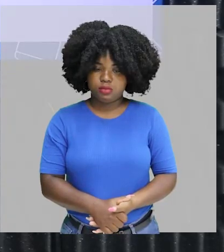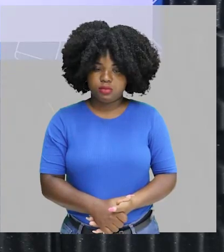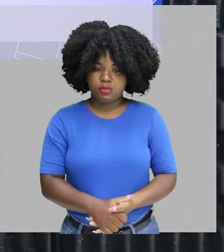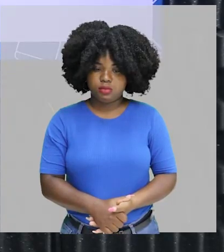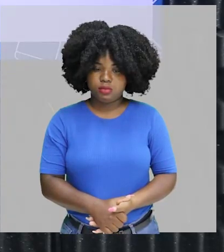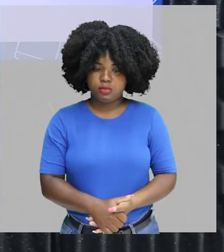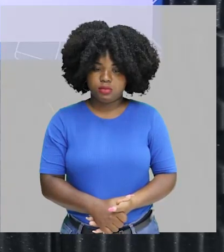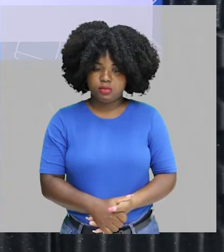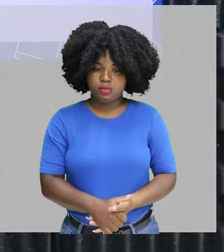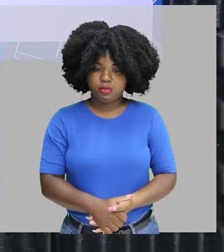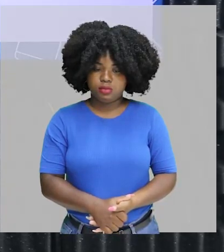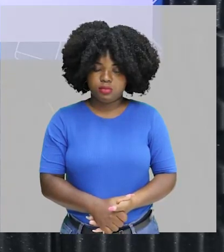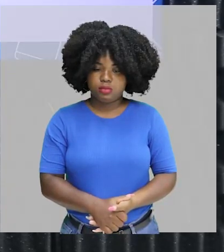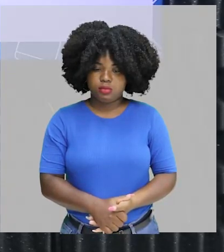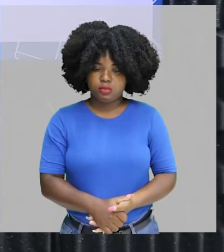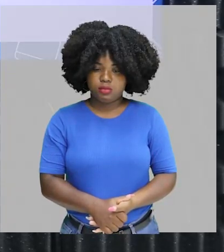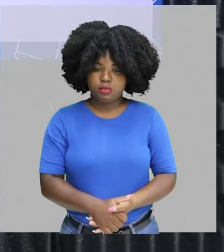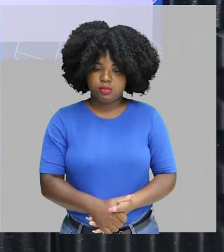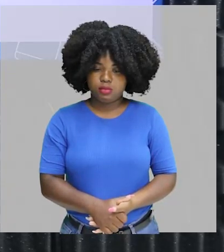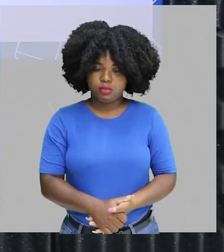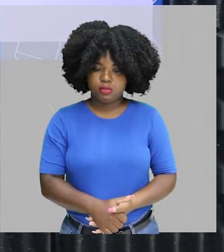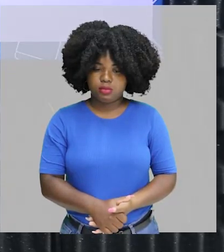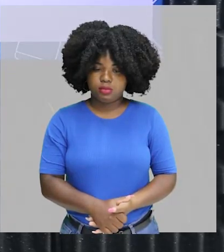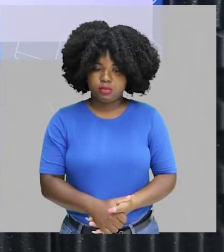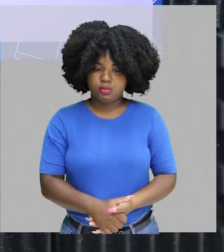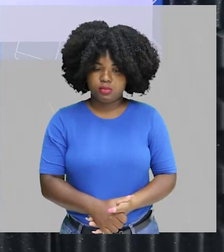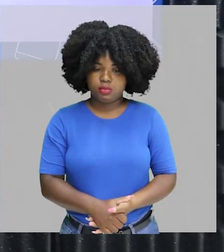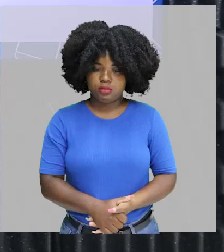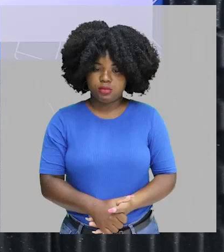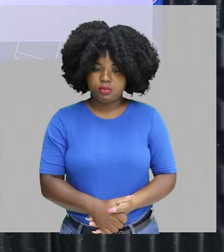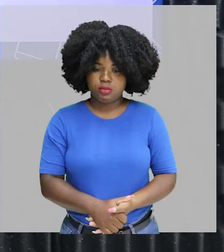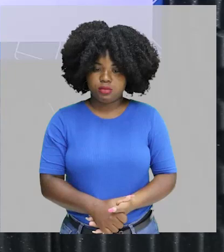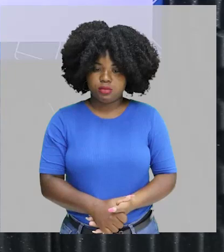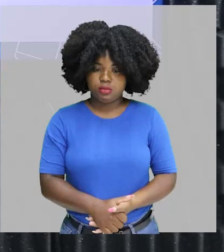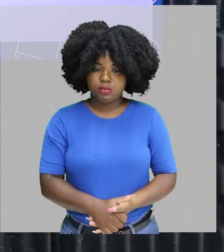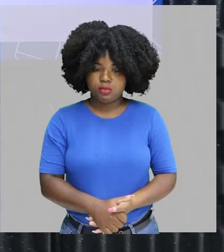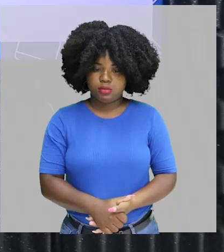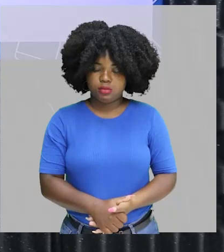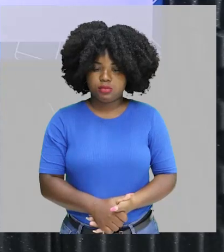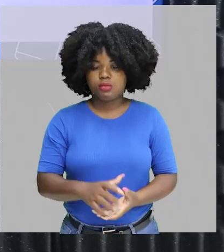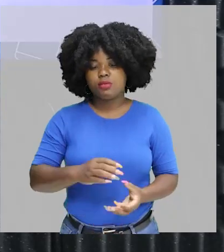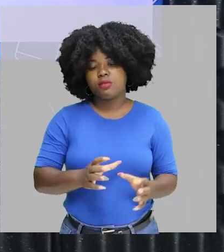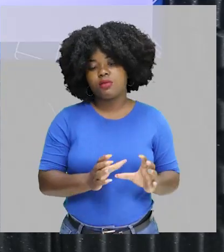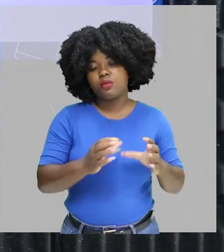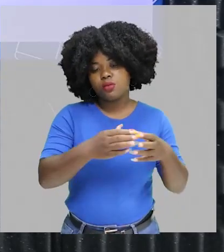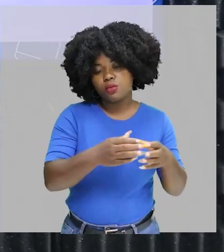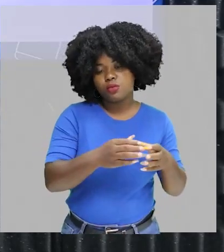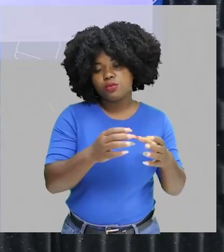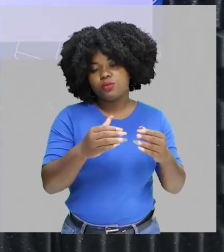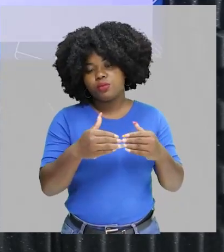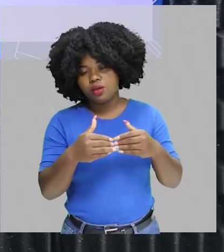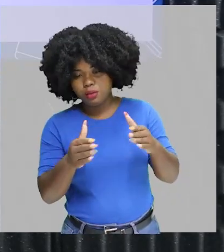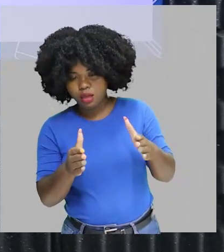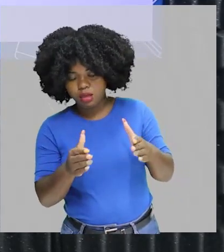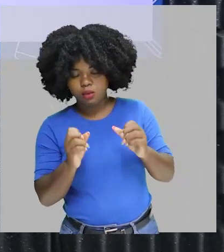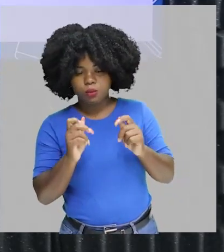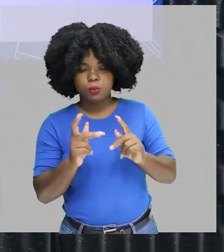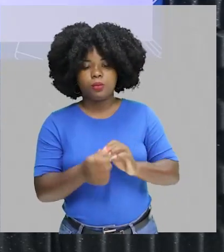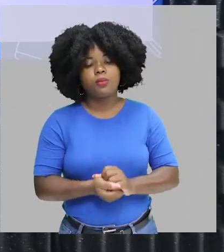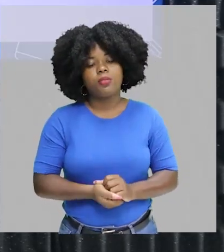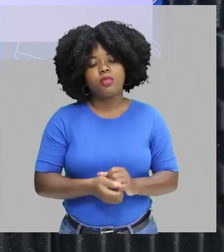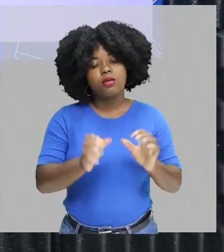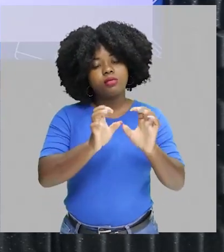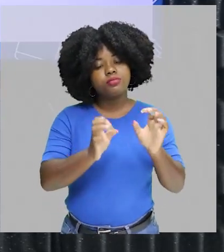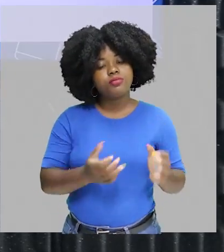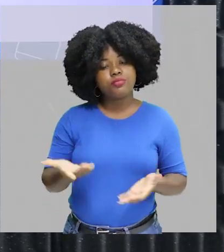se conseguir um haleto de alquila, né, um composto com uma cadeia aberta. Então, aqui